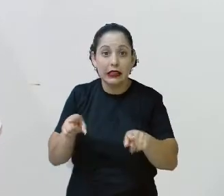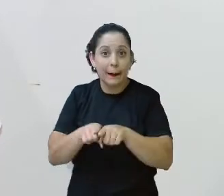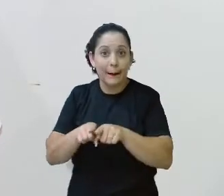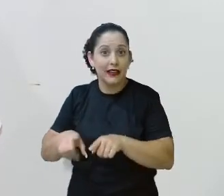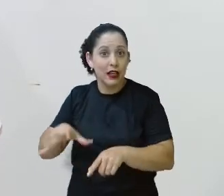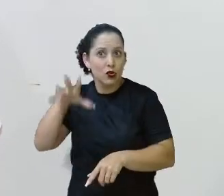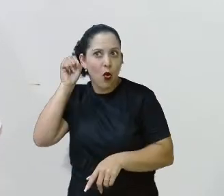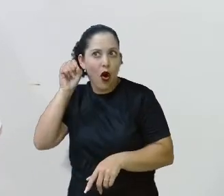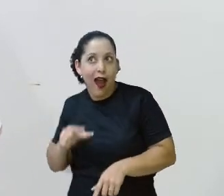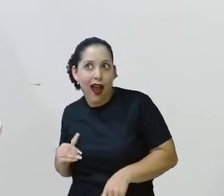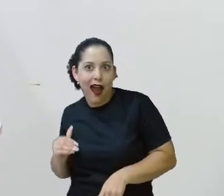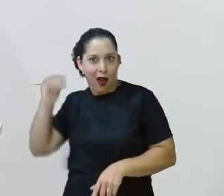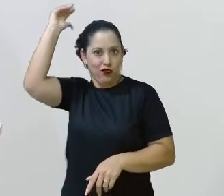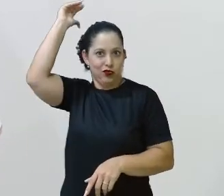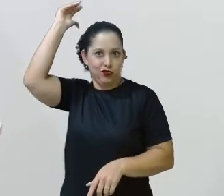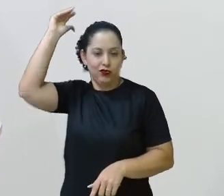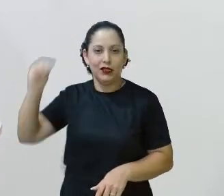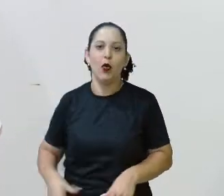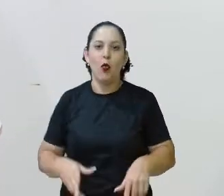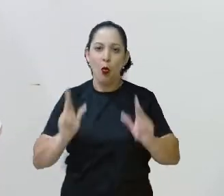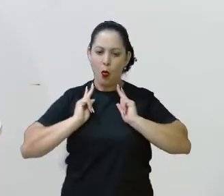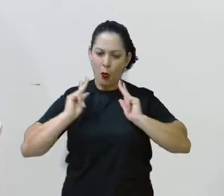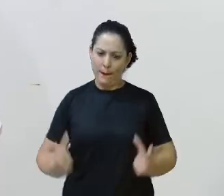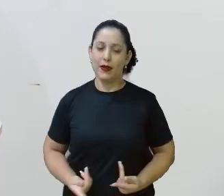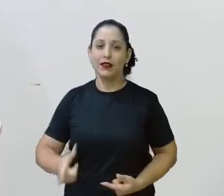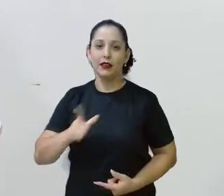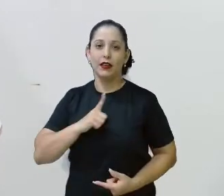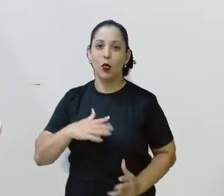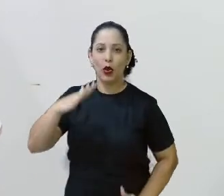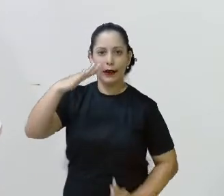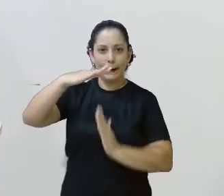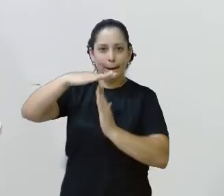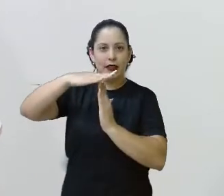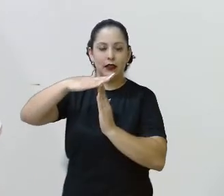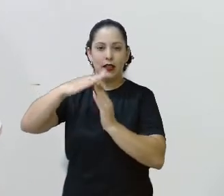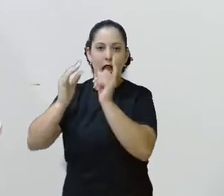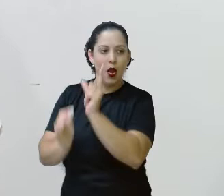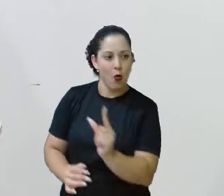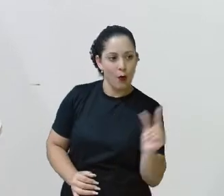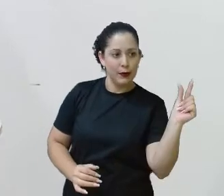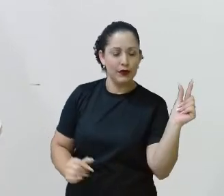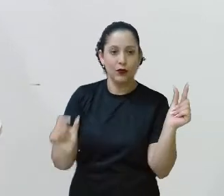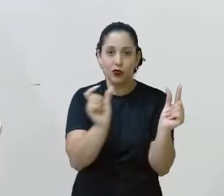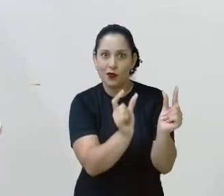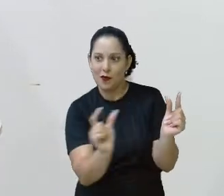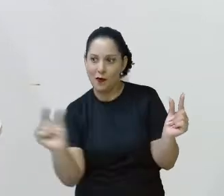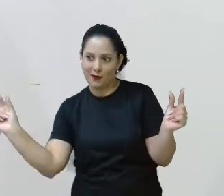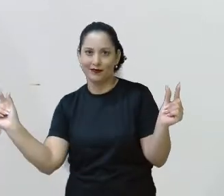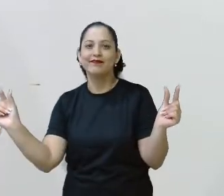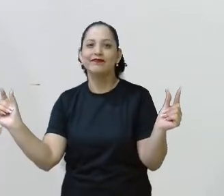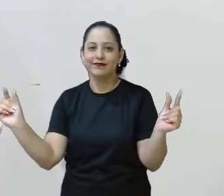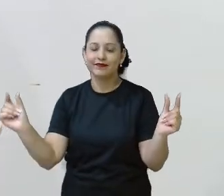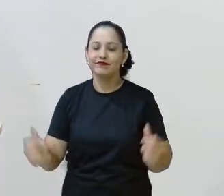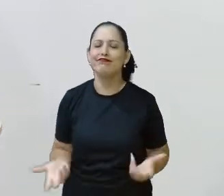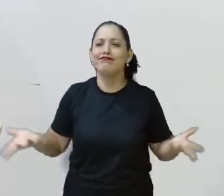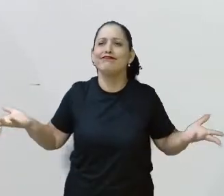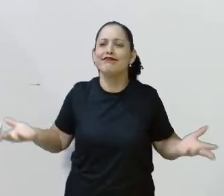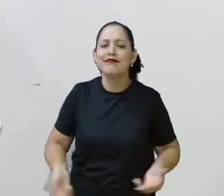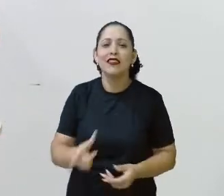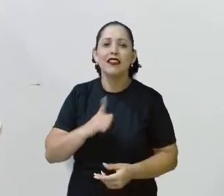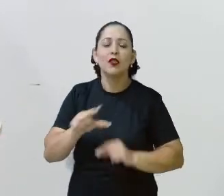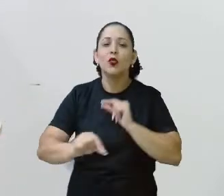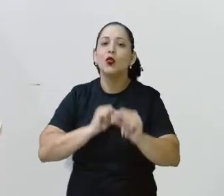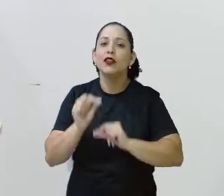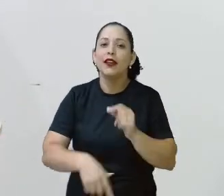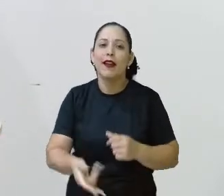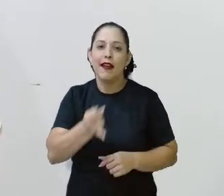tem assim como se fosse o limite, né? O mínimo e o máximo. E vejam aí na questão. Aí alguns dizem assim,